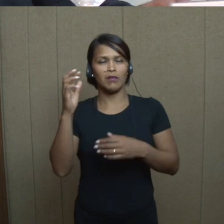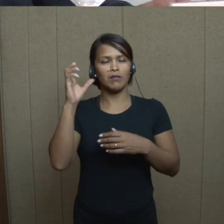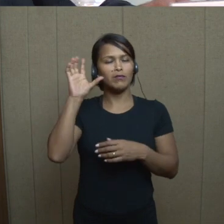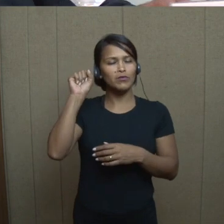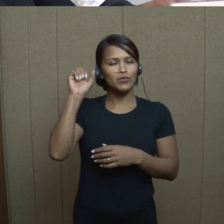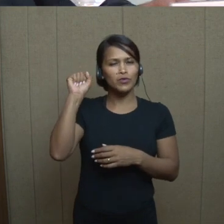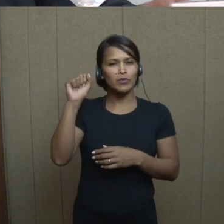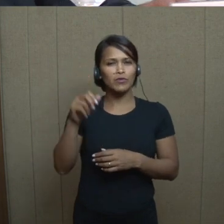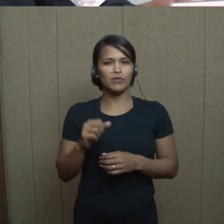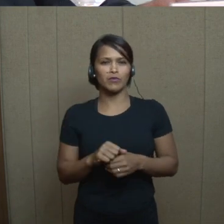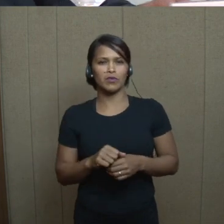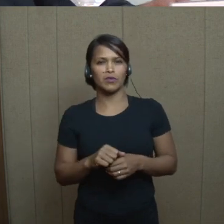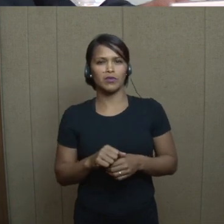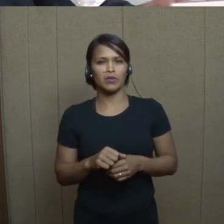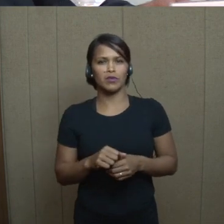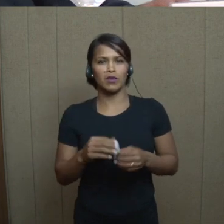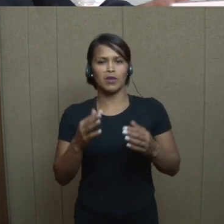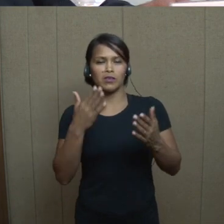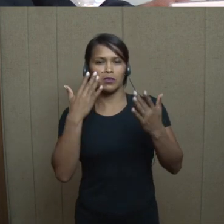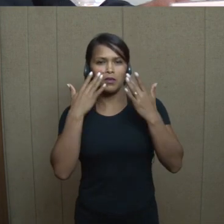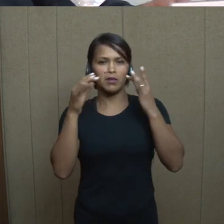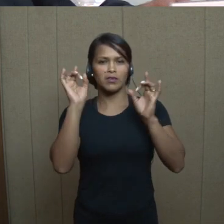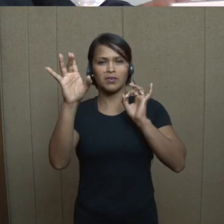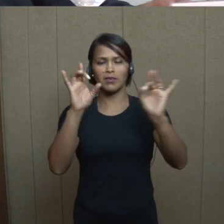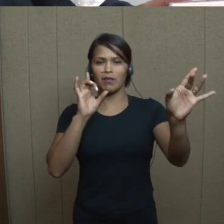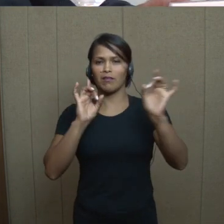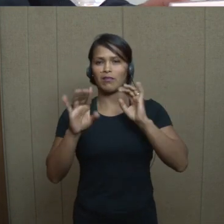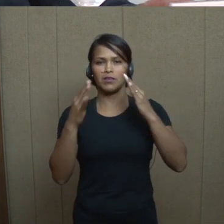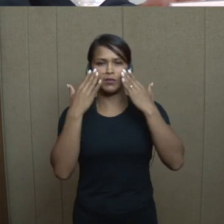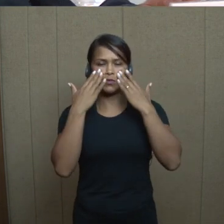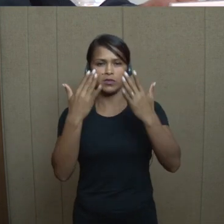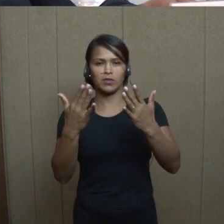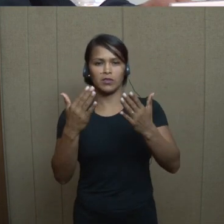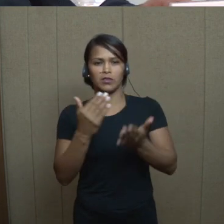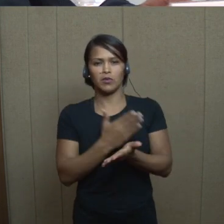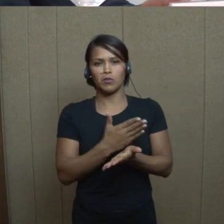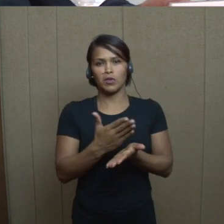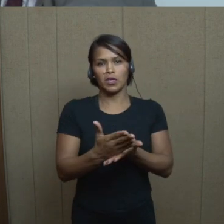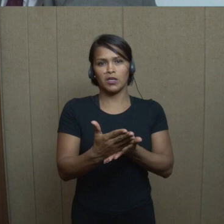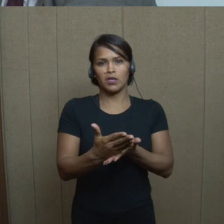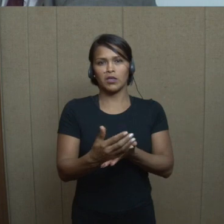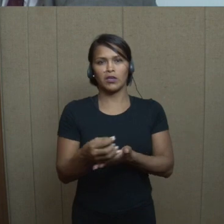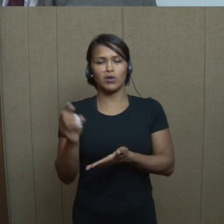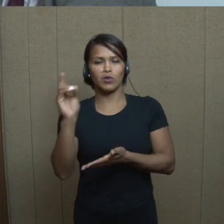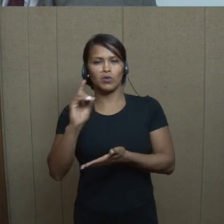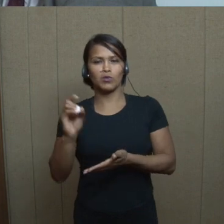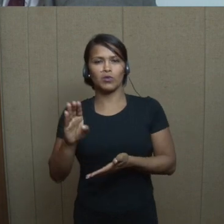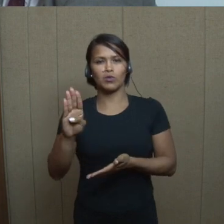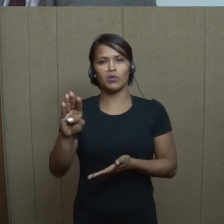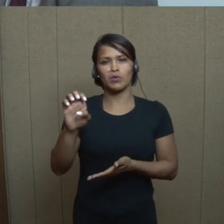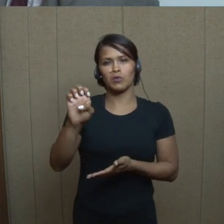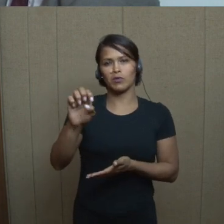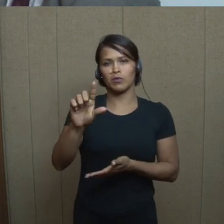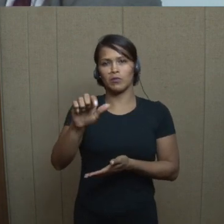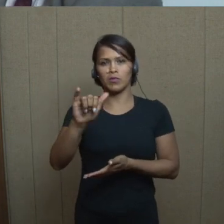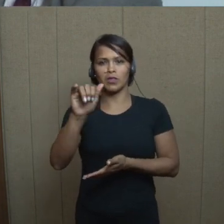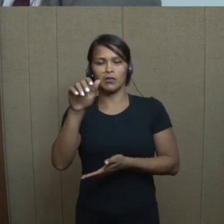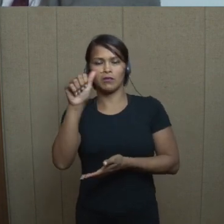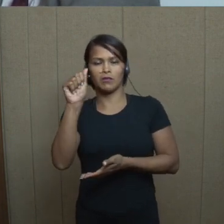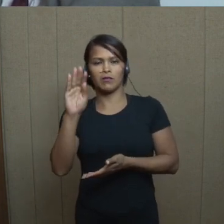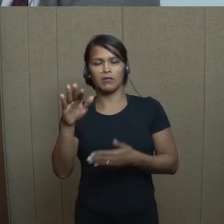esta excelente apresentação por parte do Dr. Beliar. Muito obrigado pela sua participação.